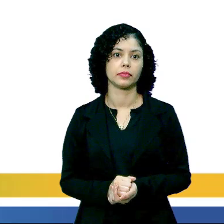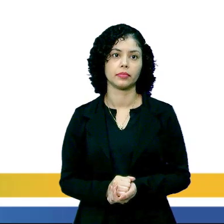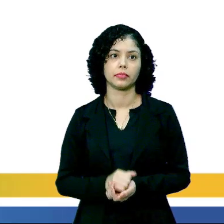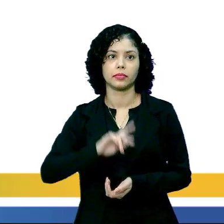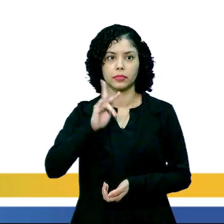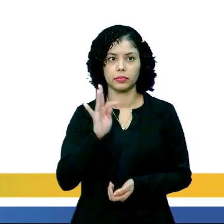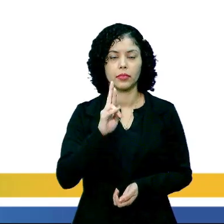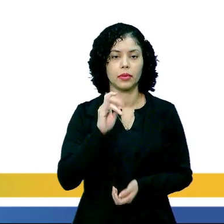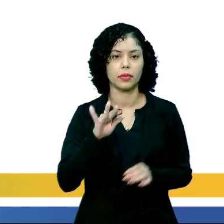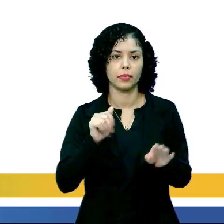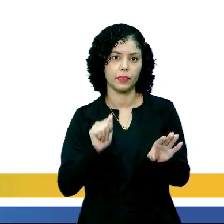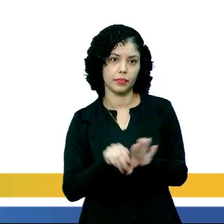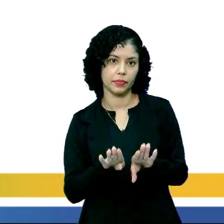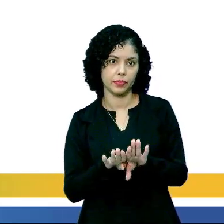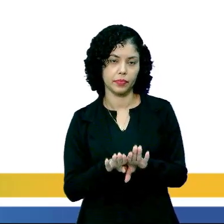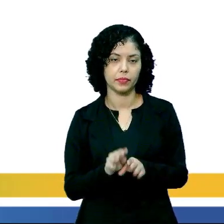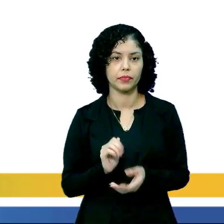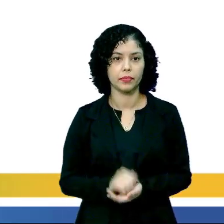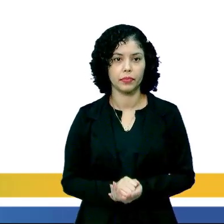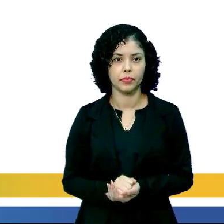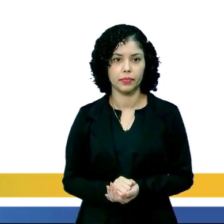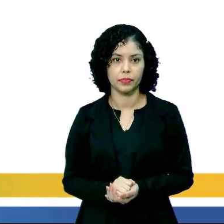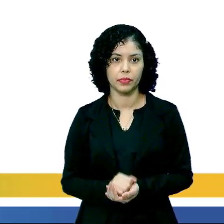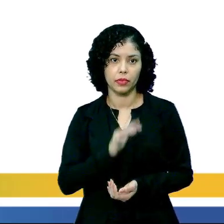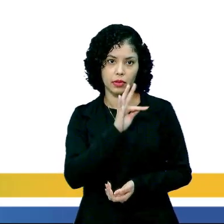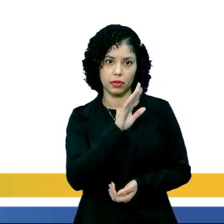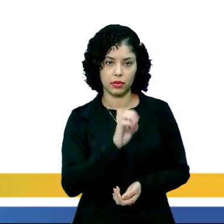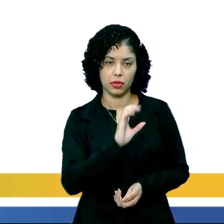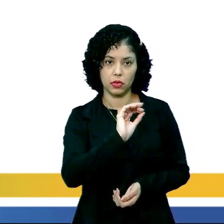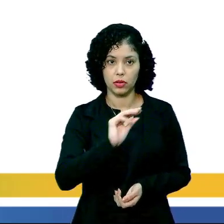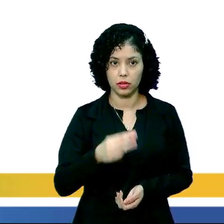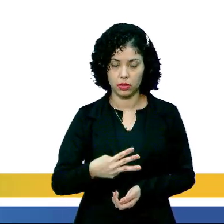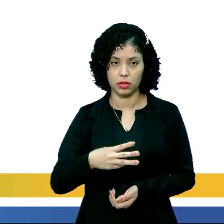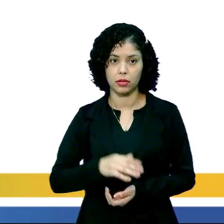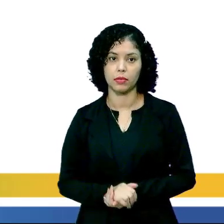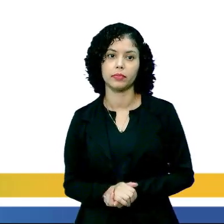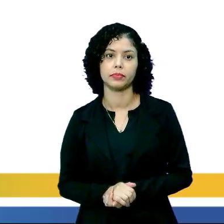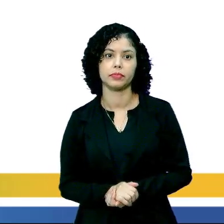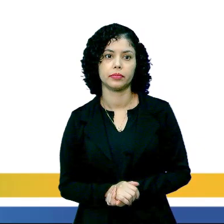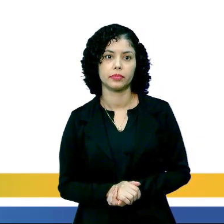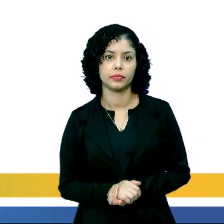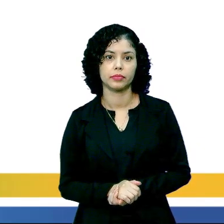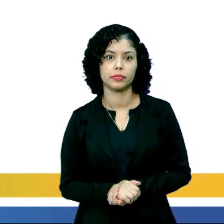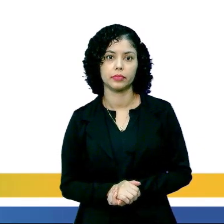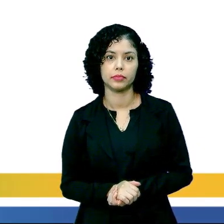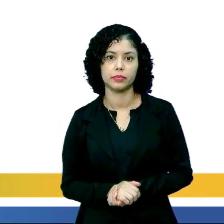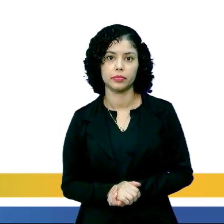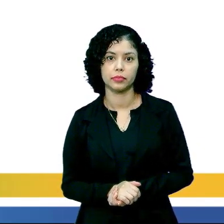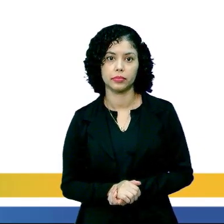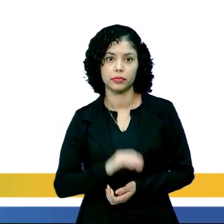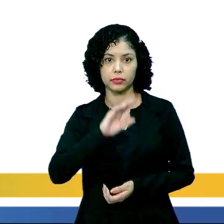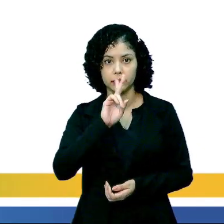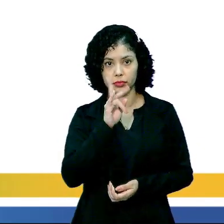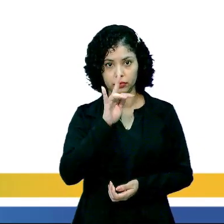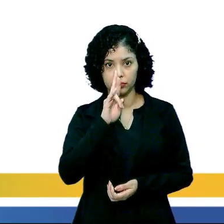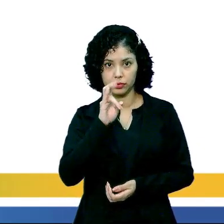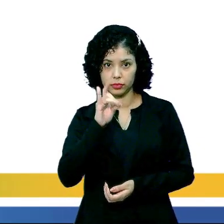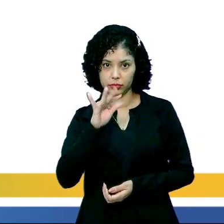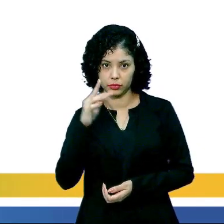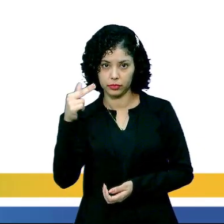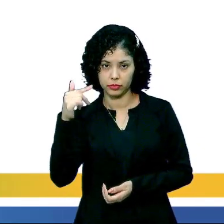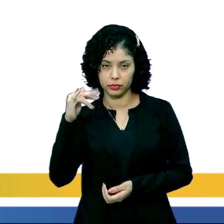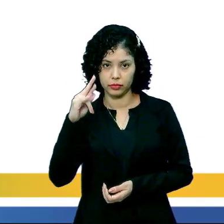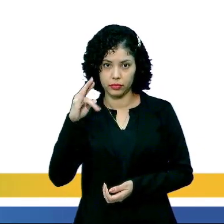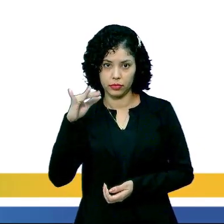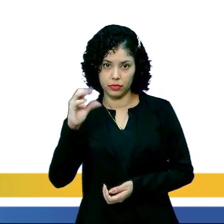hidróxido mais o nome do elemento Então olha só eu tenho ali fiel H3 então hidróxido de ferro e hidróxido de Ferro 2